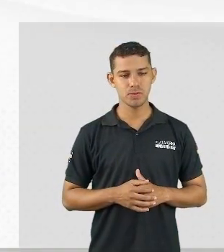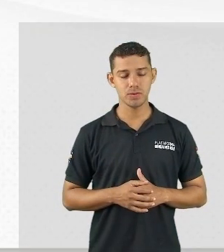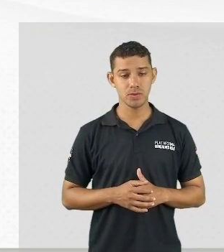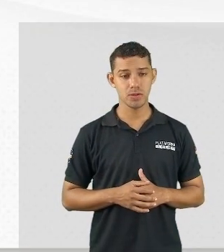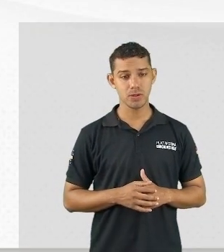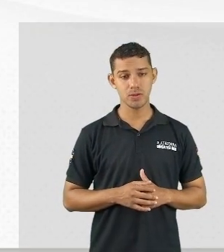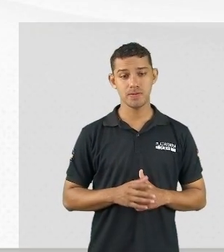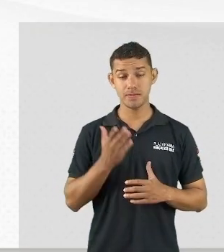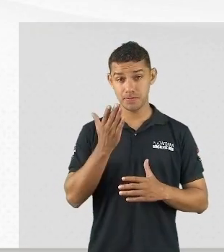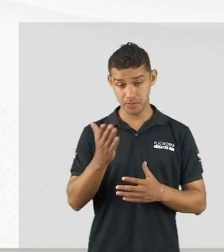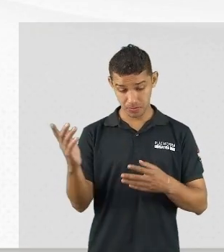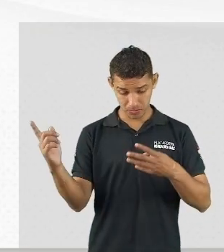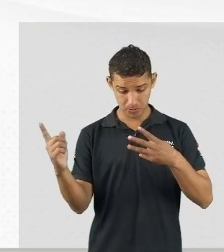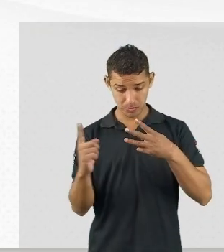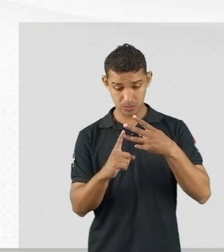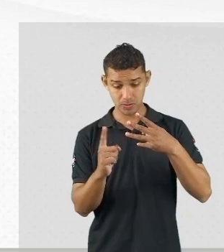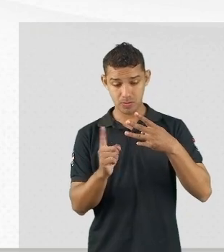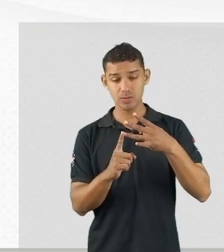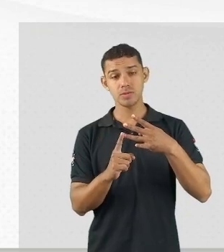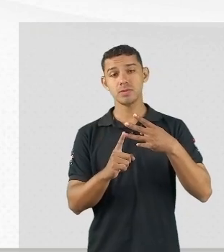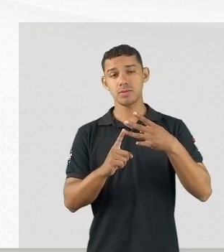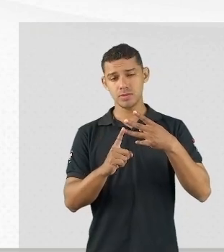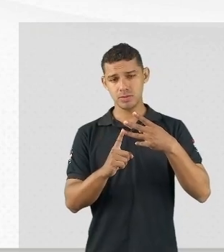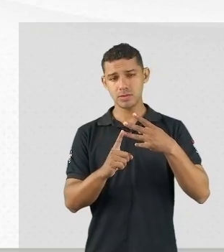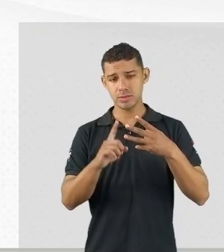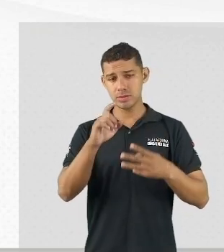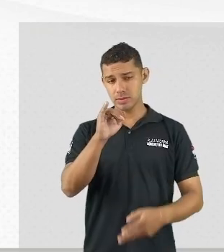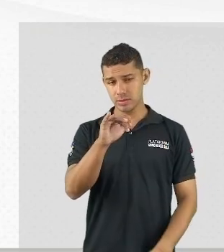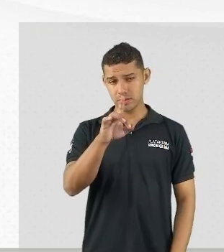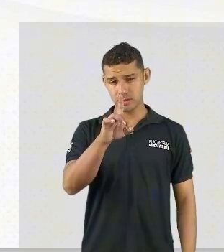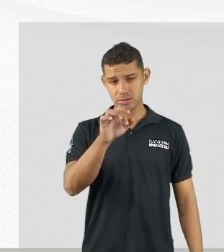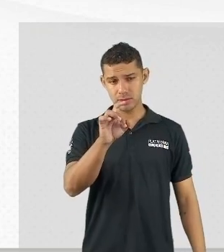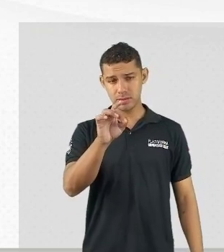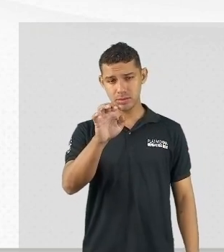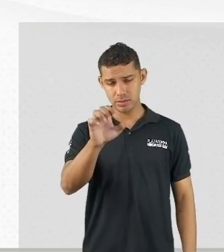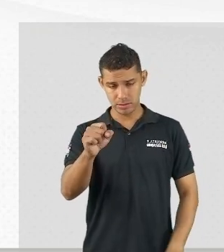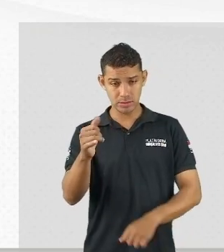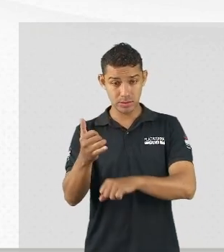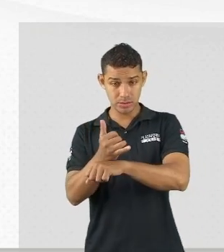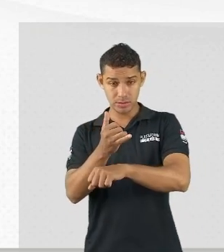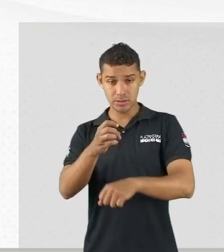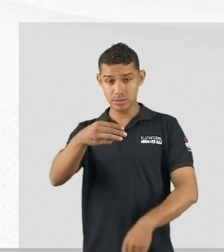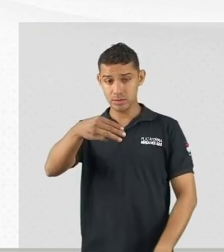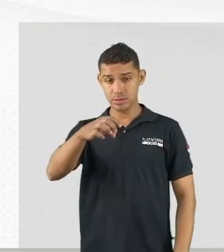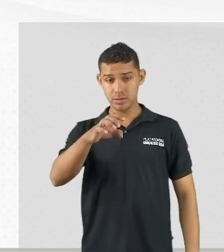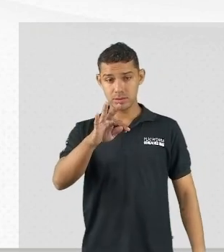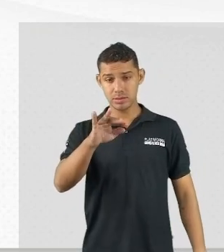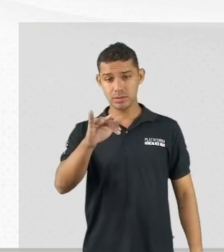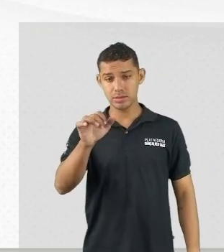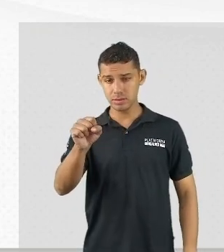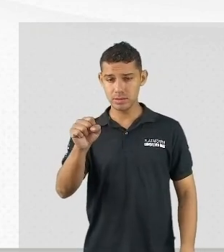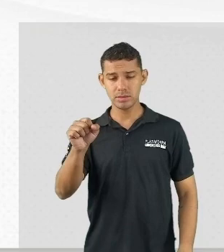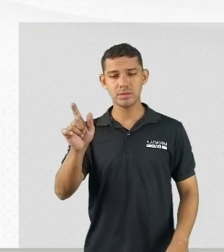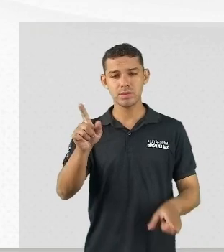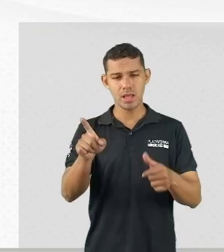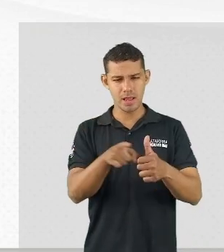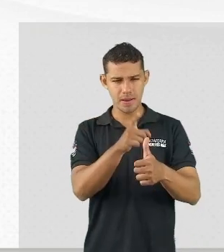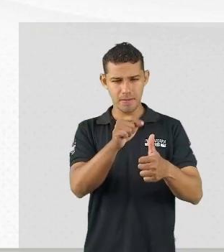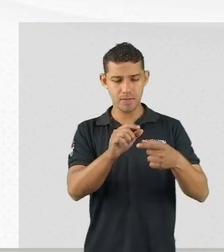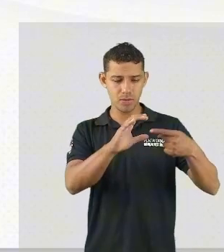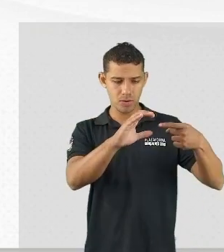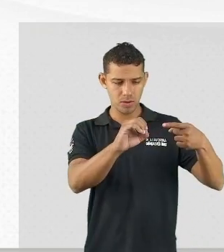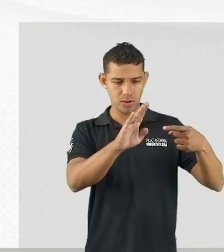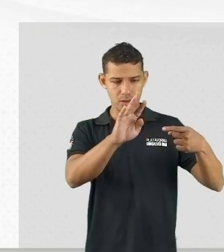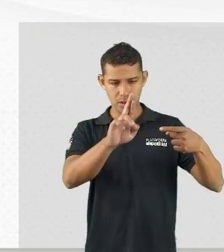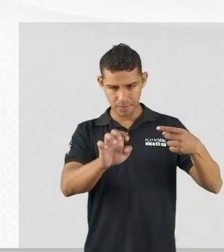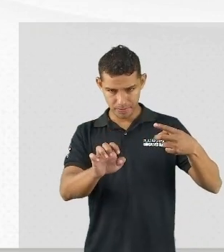é a Idade dos Metais. E aí o próprio nome já está dizendo, gente. É o início do uso dos metais. Primeiro foi o cobre, depois